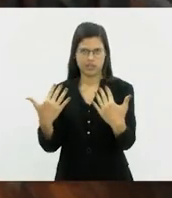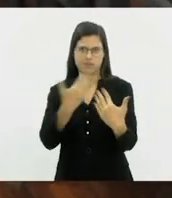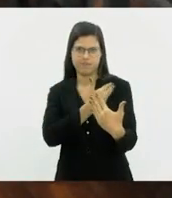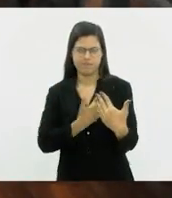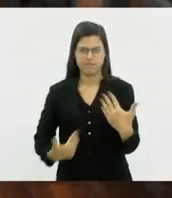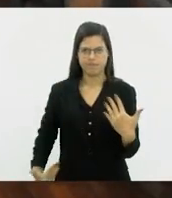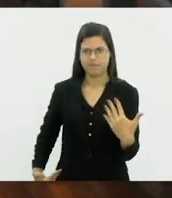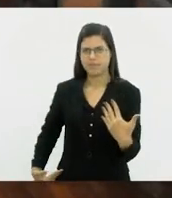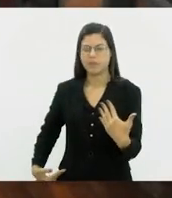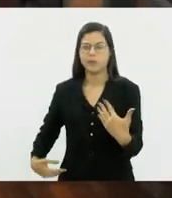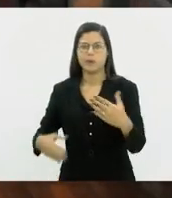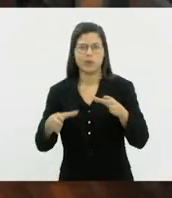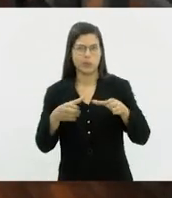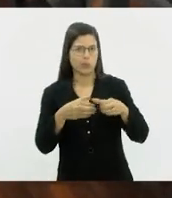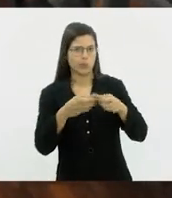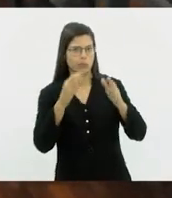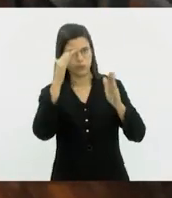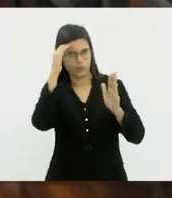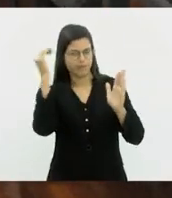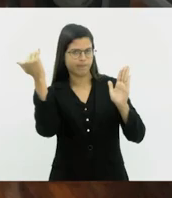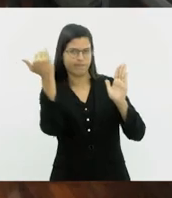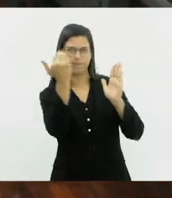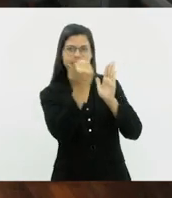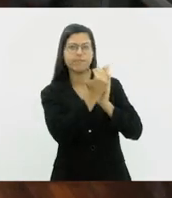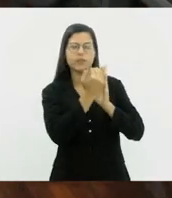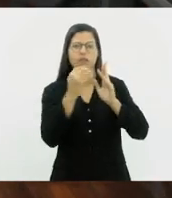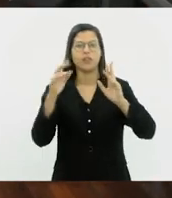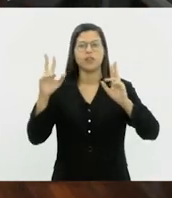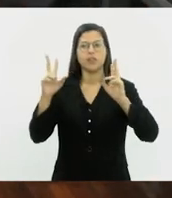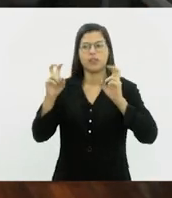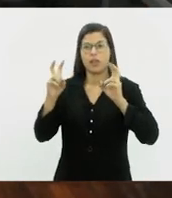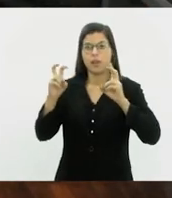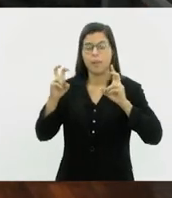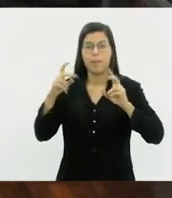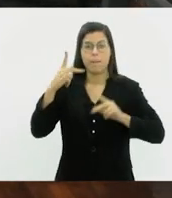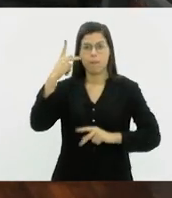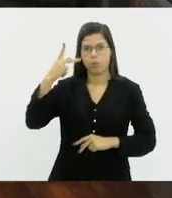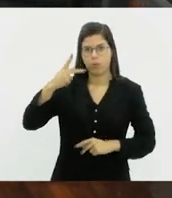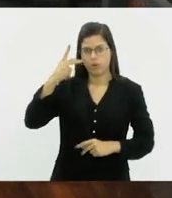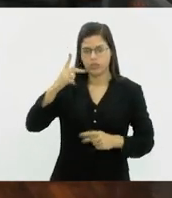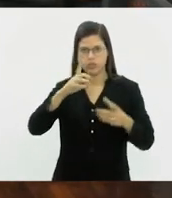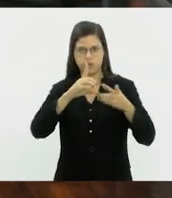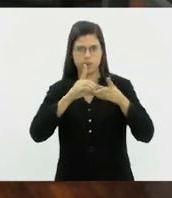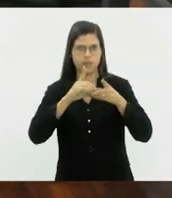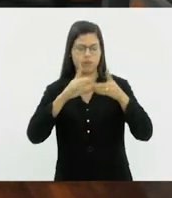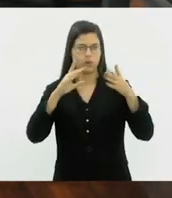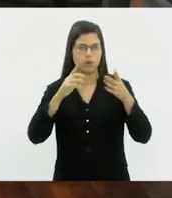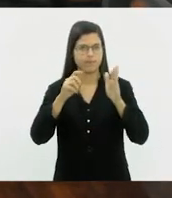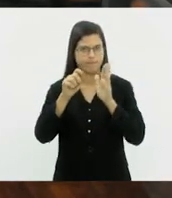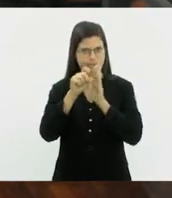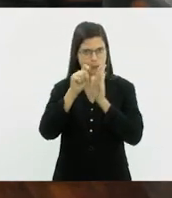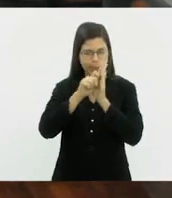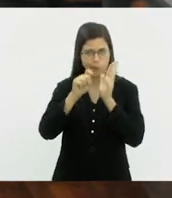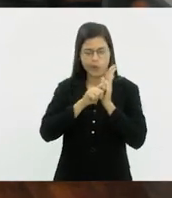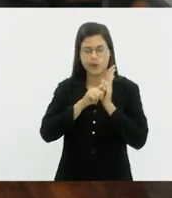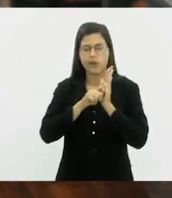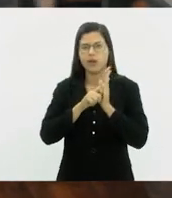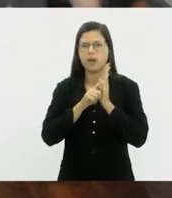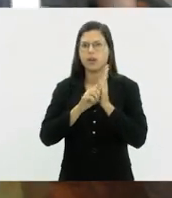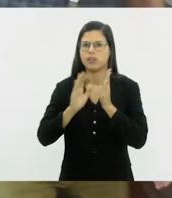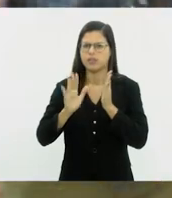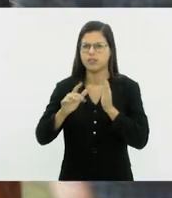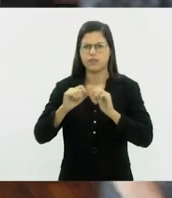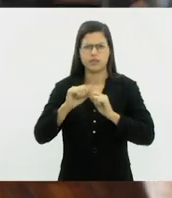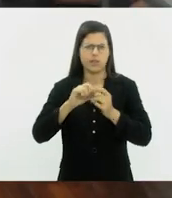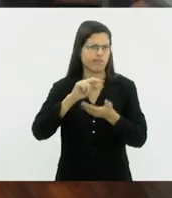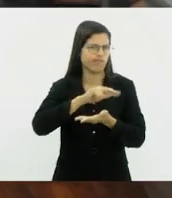da comissão do cumpra-se com o tema da da política democrática de drogas já fizemos várias